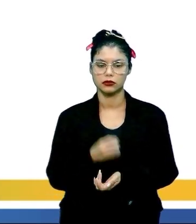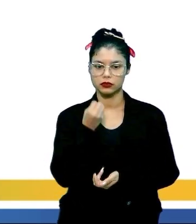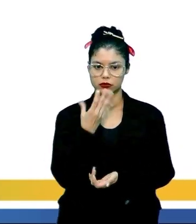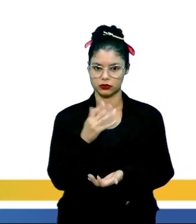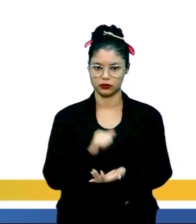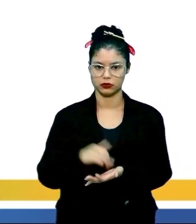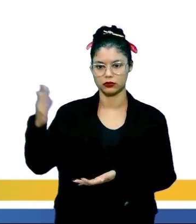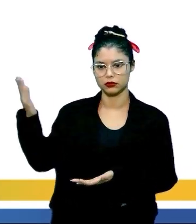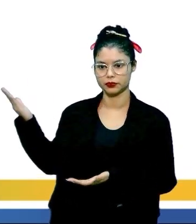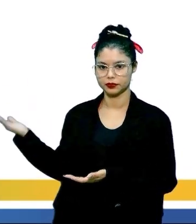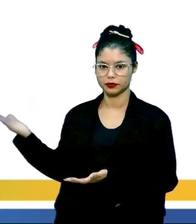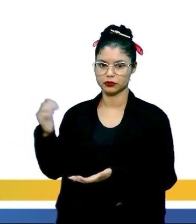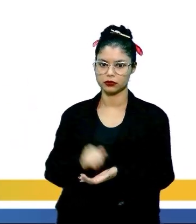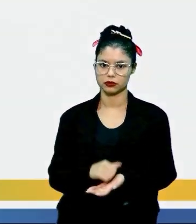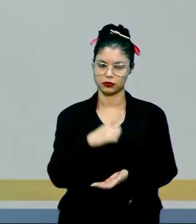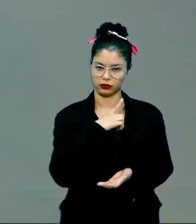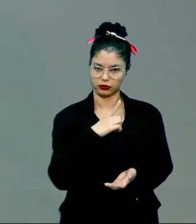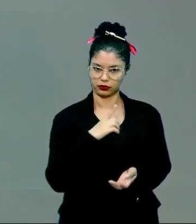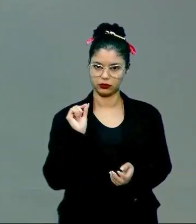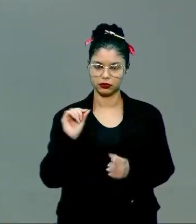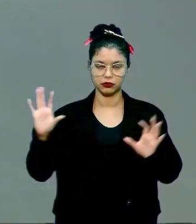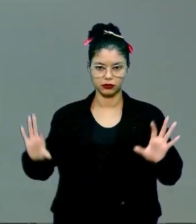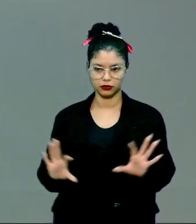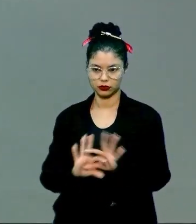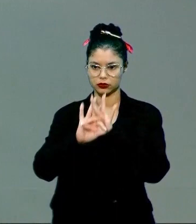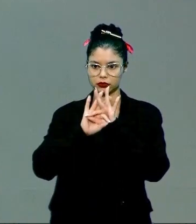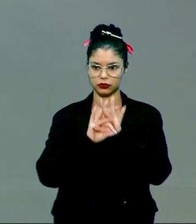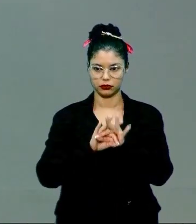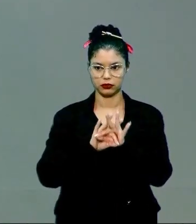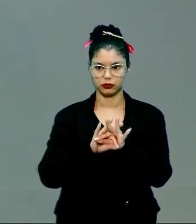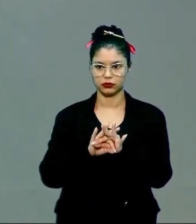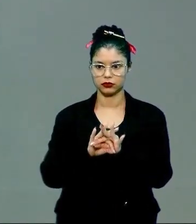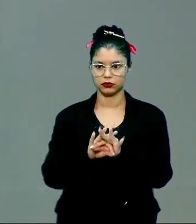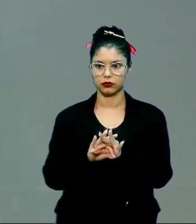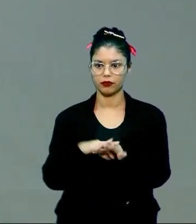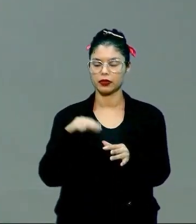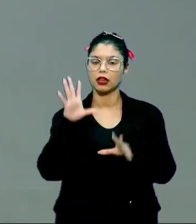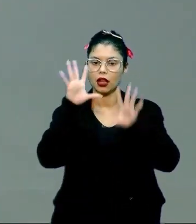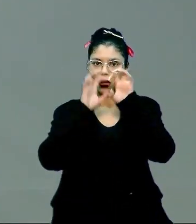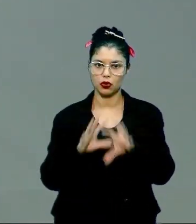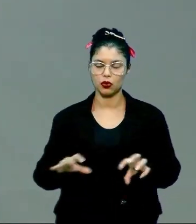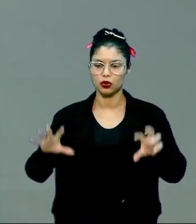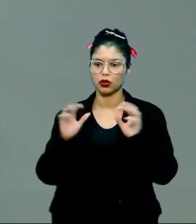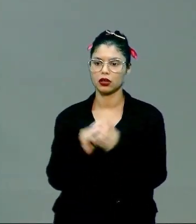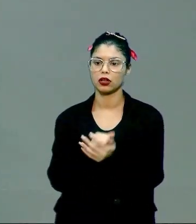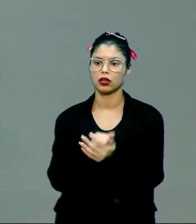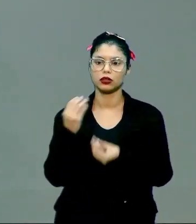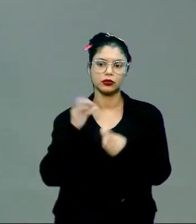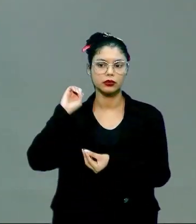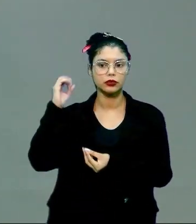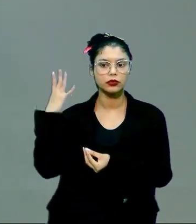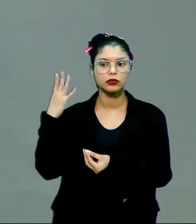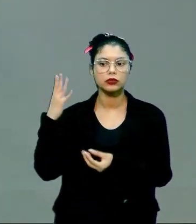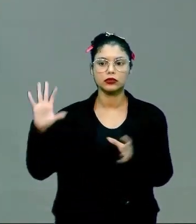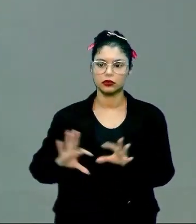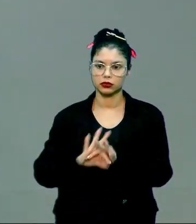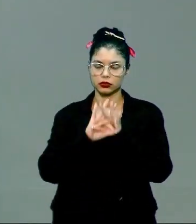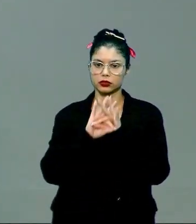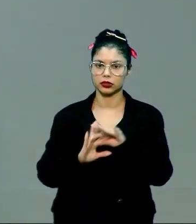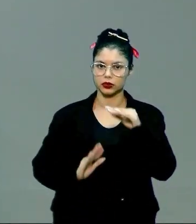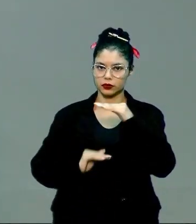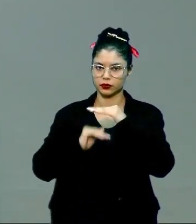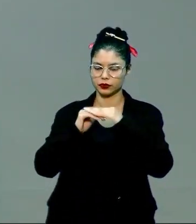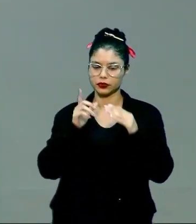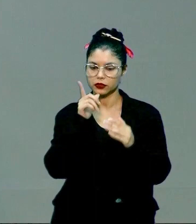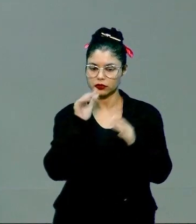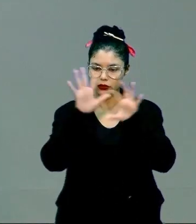Bom, nesse caso, nós temos uma relação de ar comprimido e ar rarefeito. Como que funciona essa relação de ar